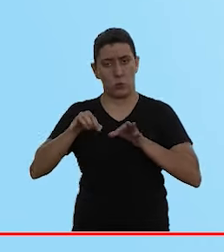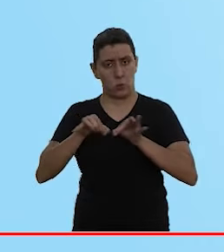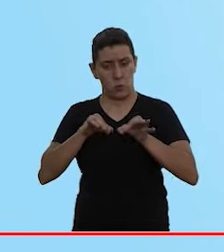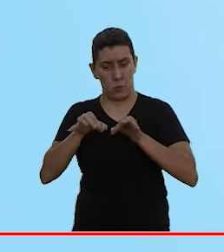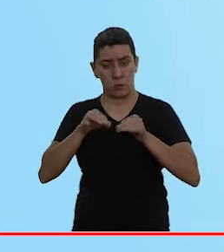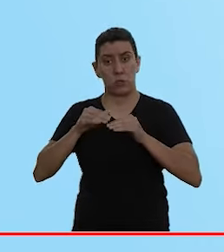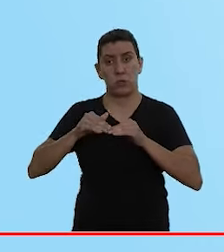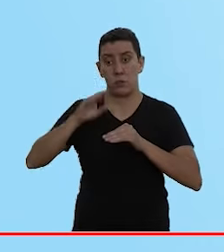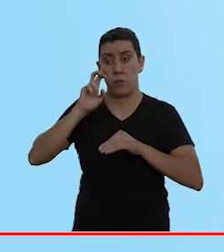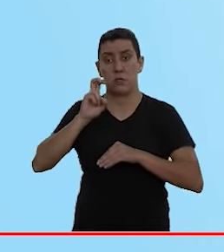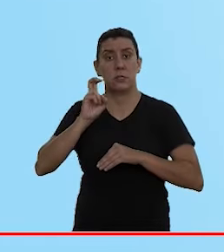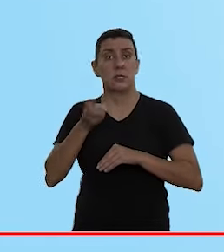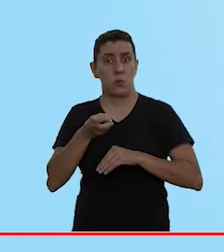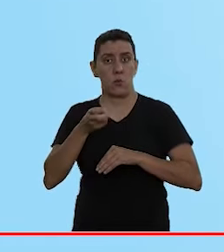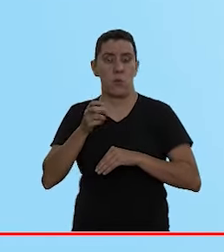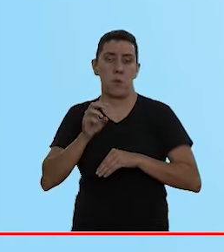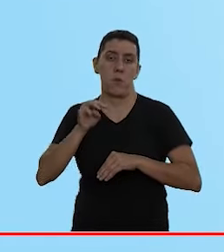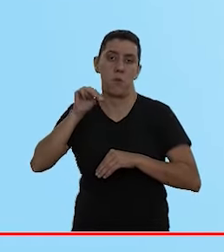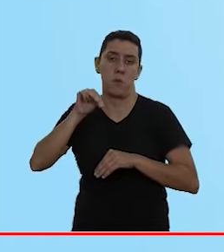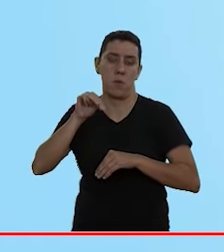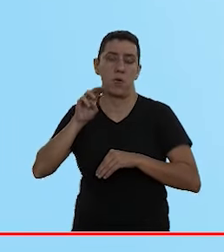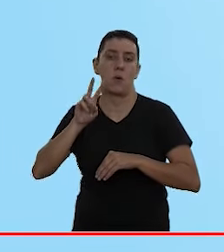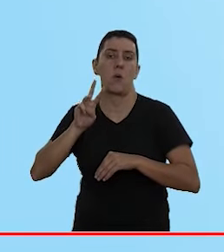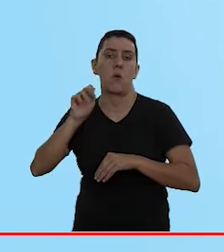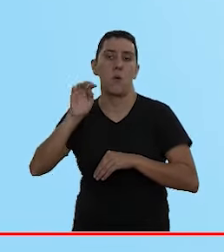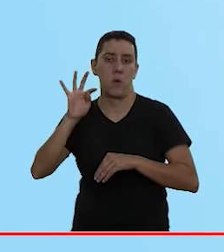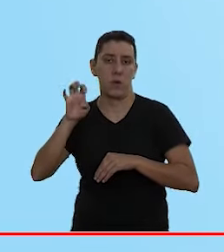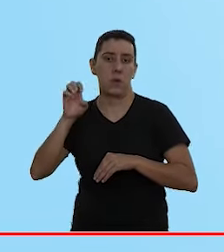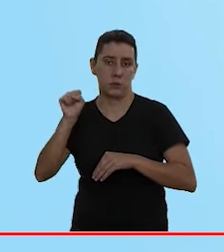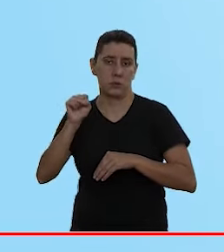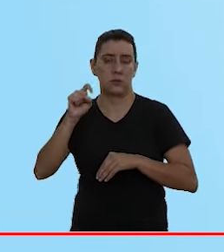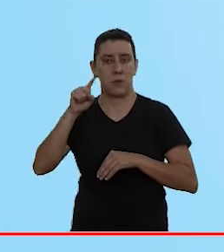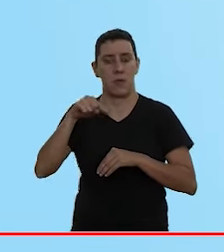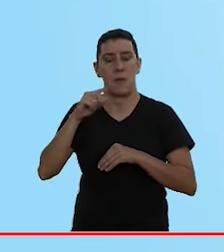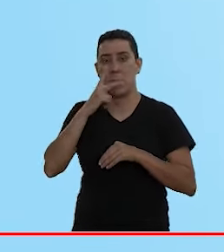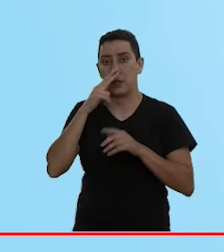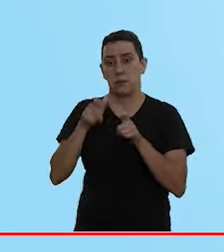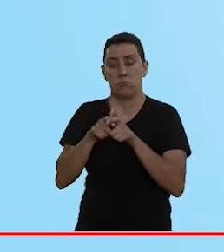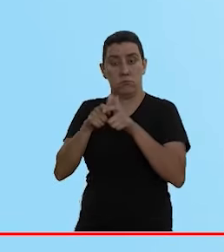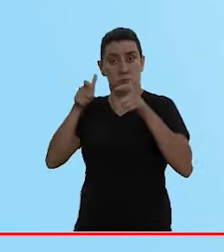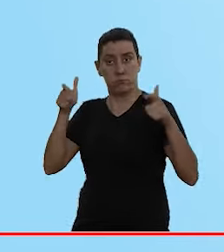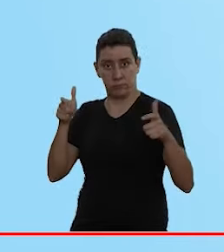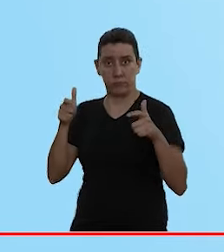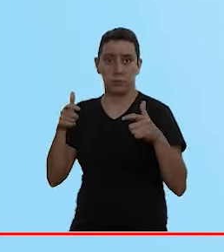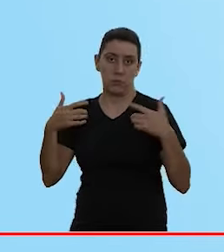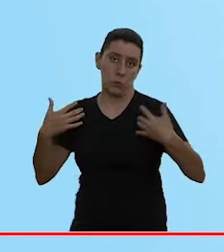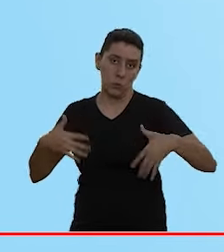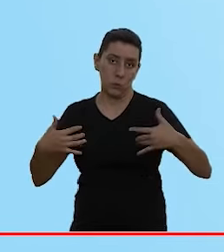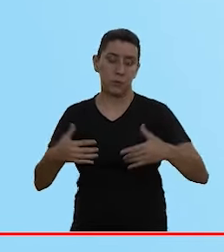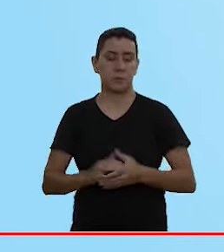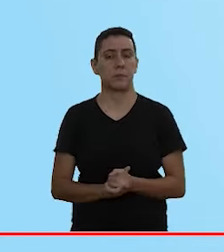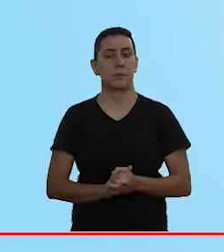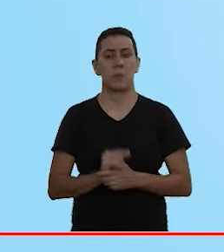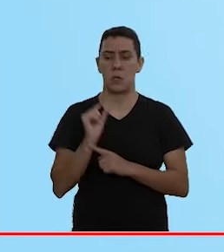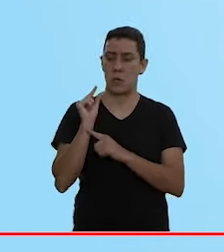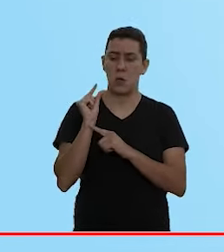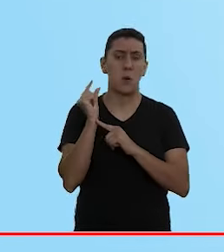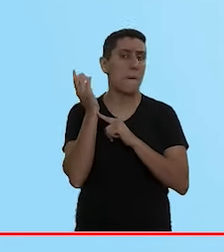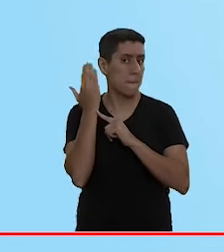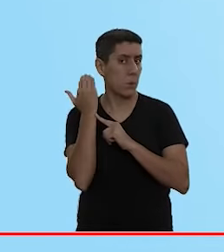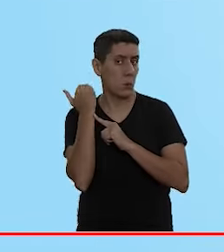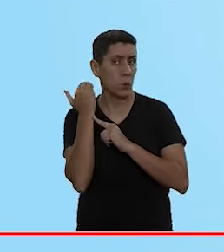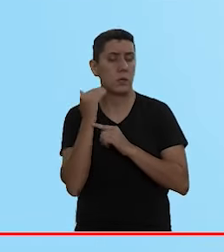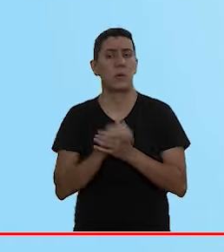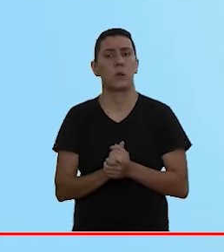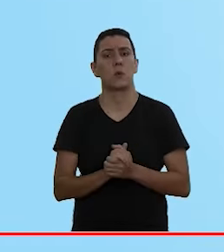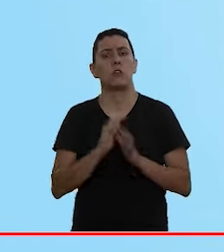Quando a gente fala em Utility Scale, a gente fala em plantas de grande porte, né? Então, recentemente, a gente